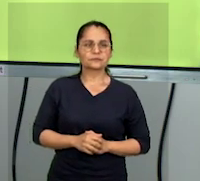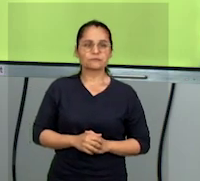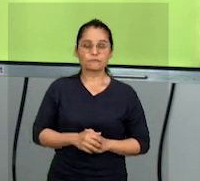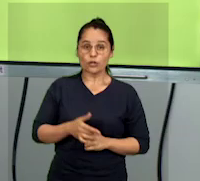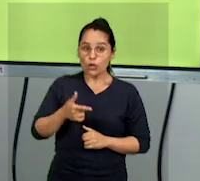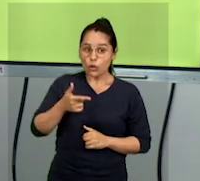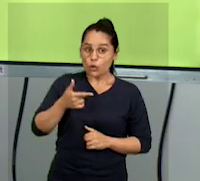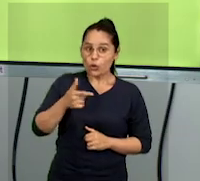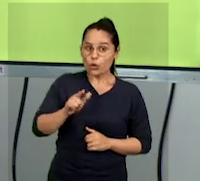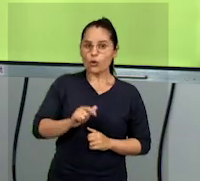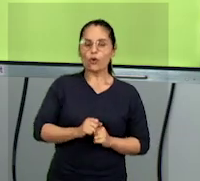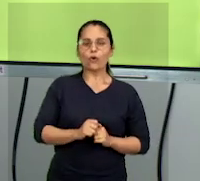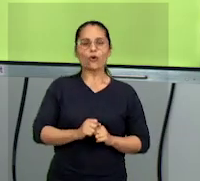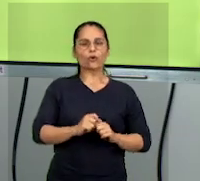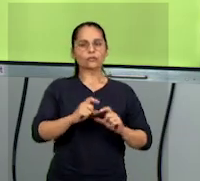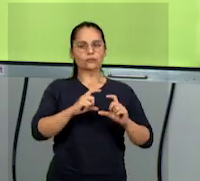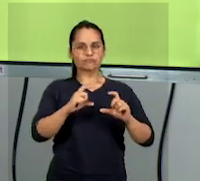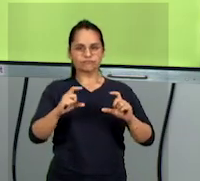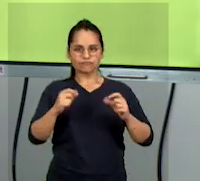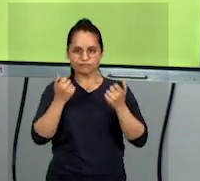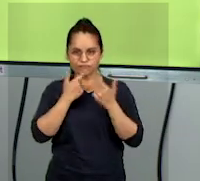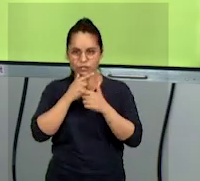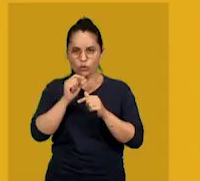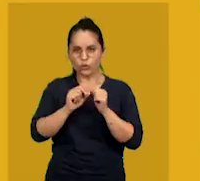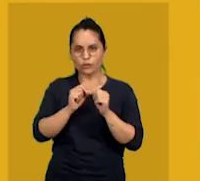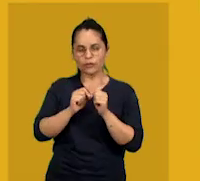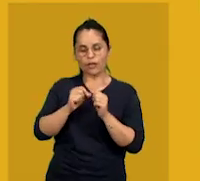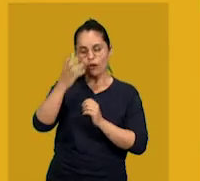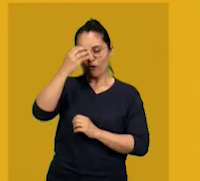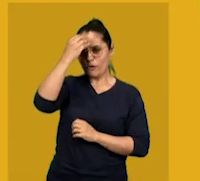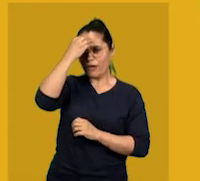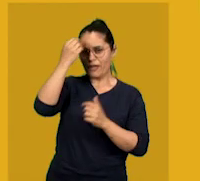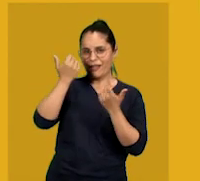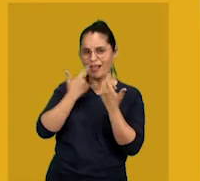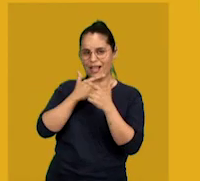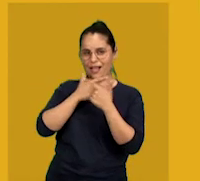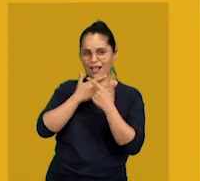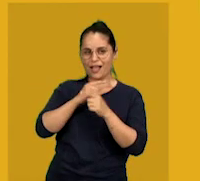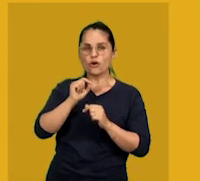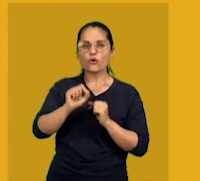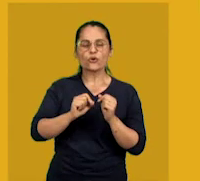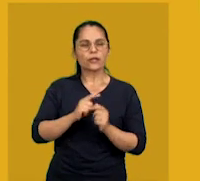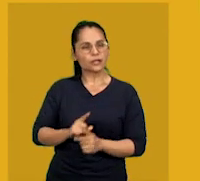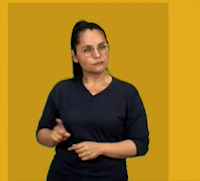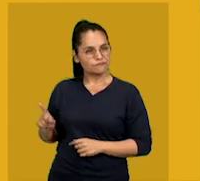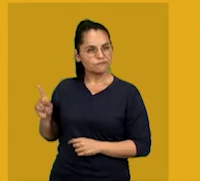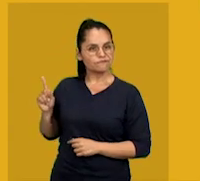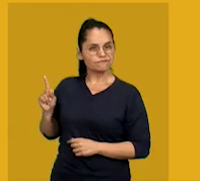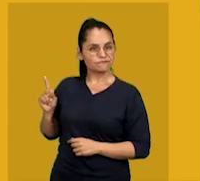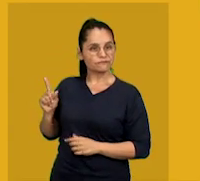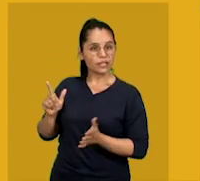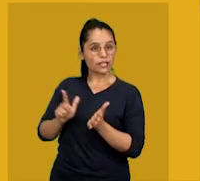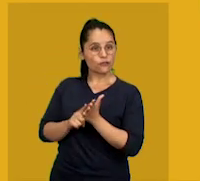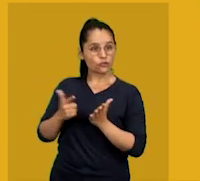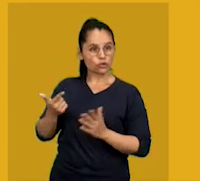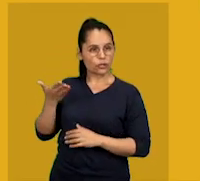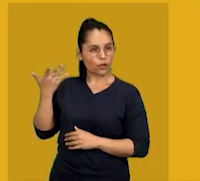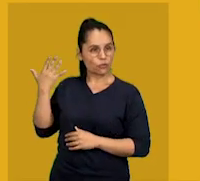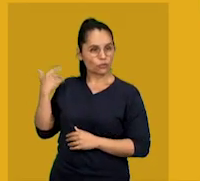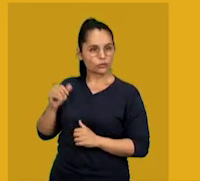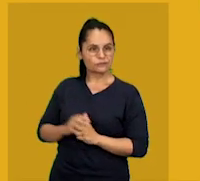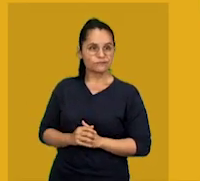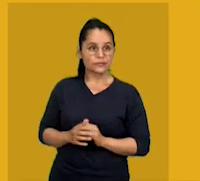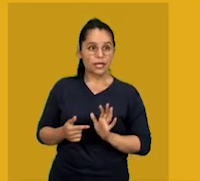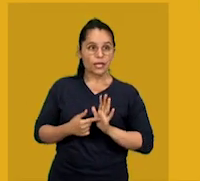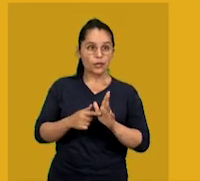Uma outra charge, né, aqui a gente chama-se O Rei se Diverte, né? Essa charge saiu no jornal da época e